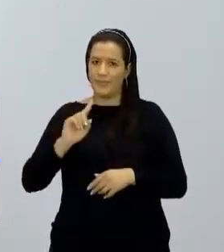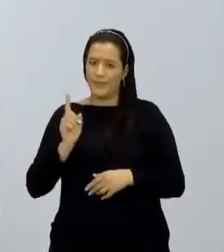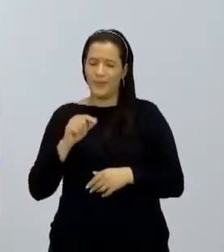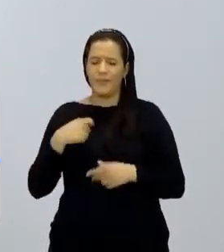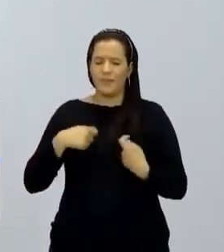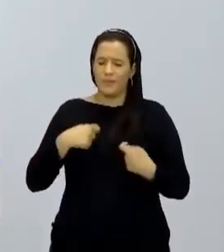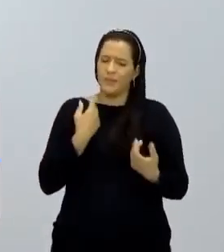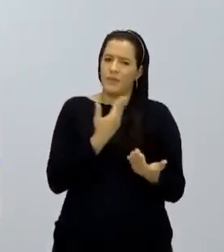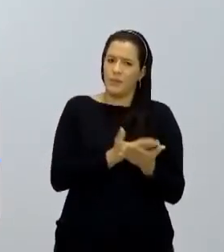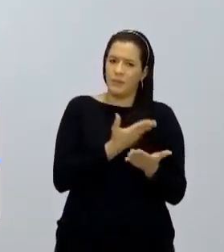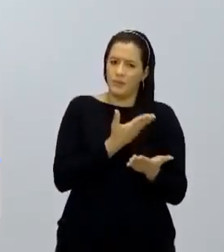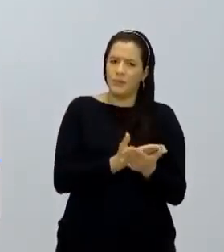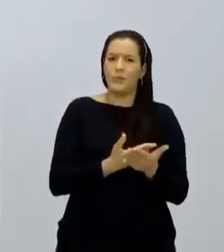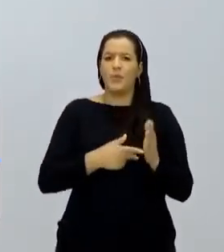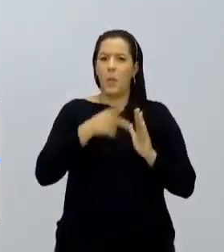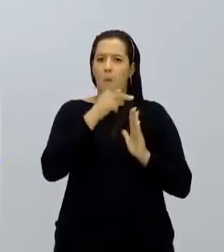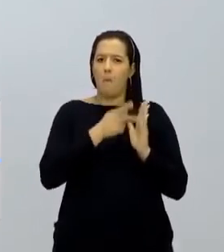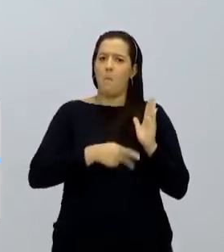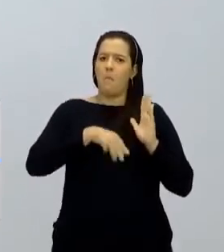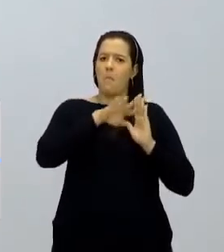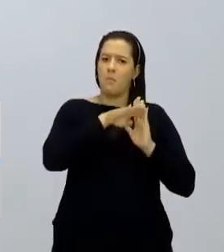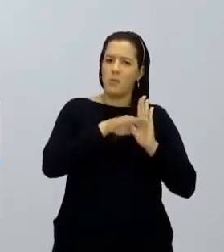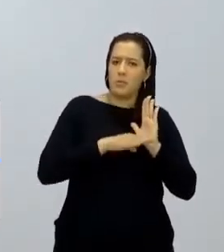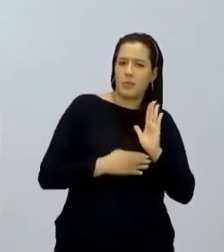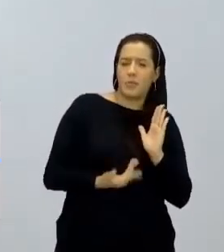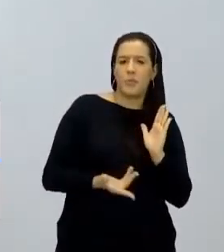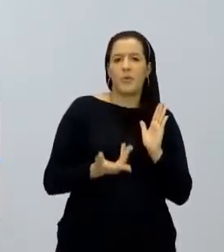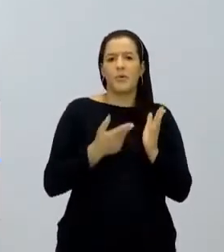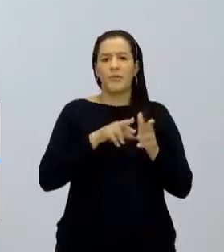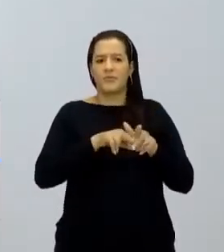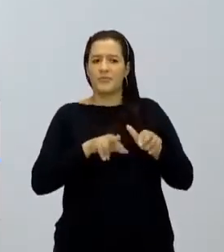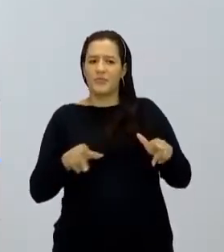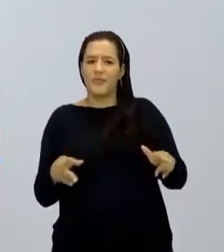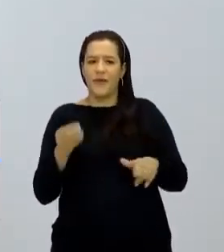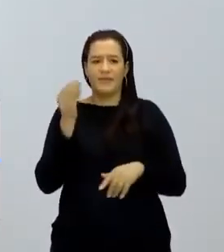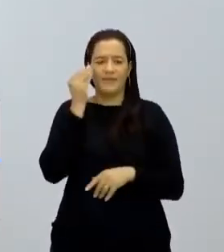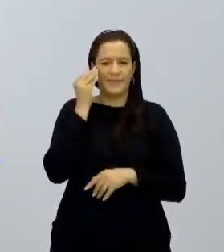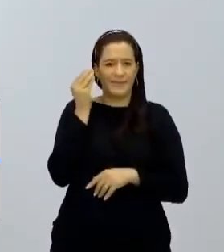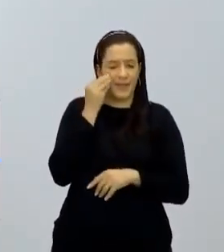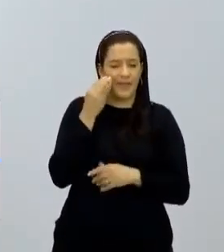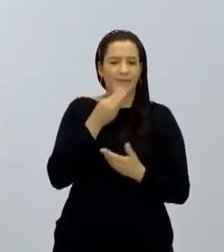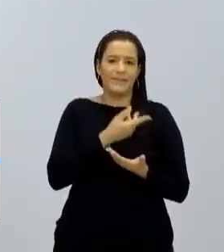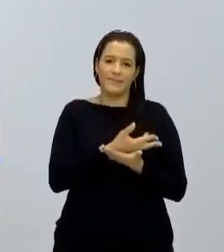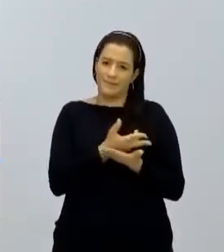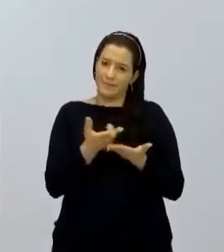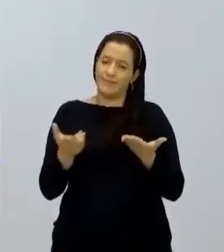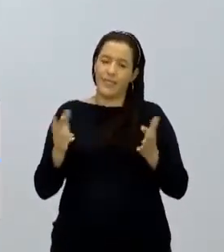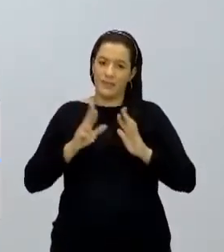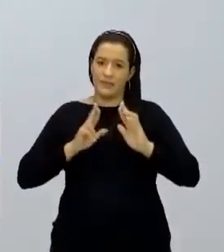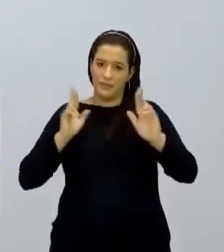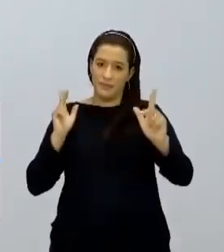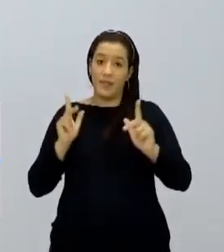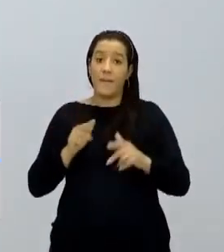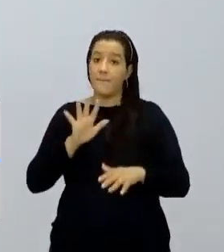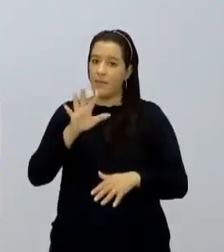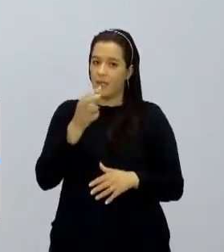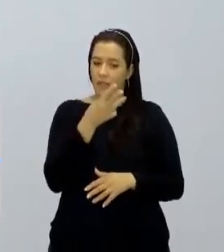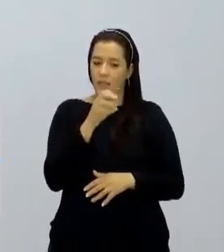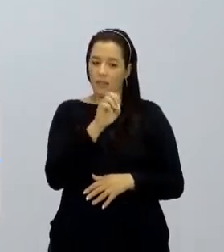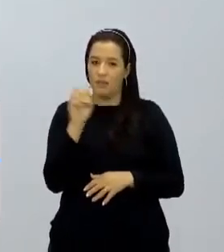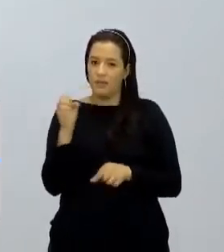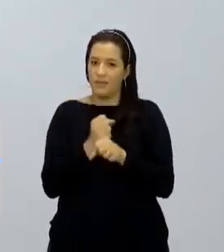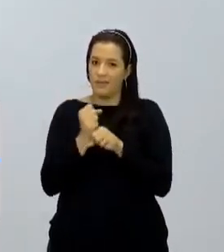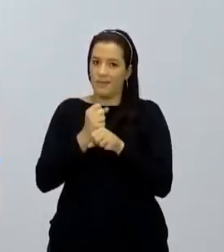estudo, todo um protocolo, né? Vários testes, né? Então, hoje é bem diferente. Mas você vê que há 300 anos